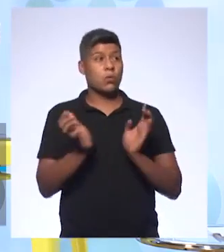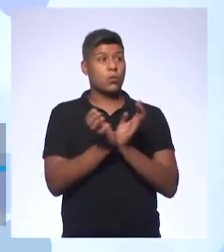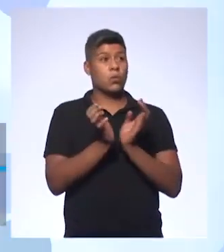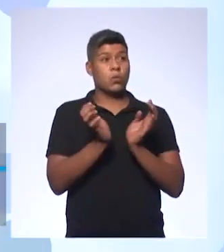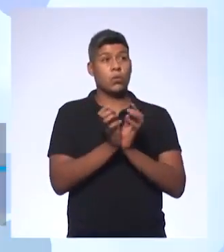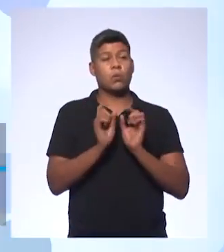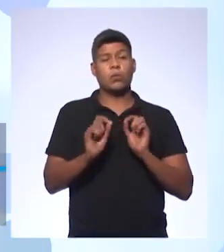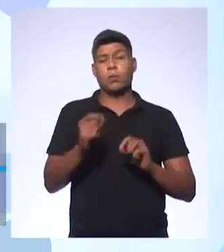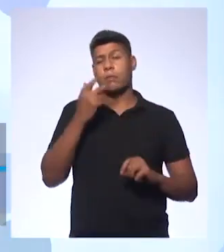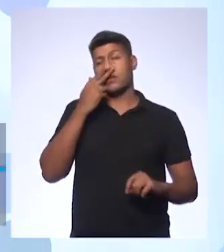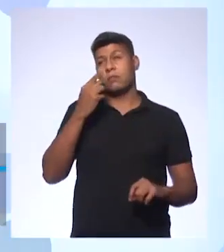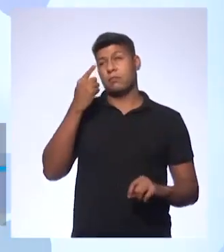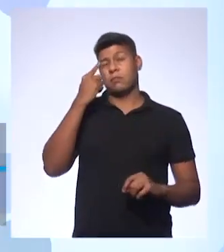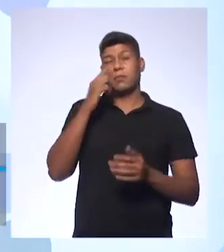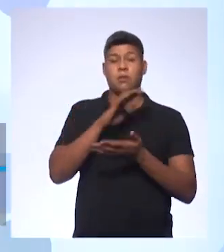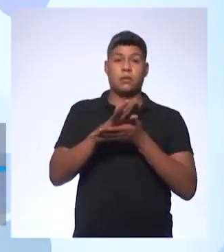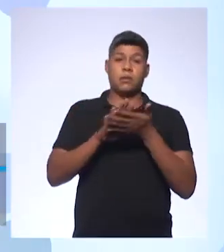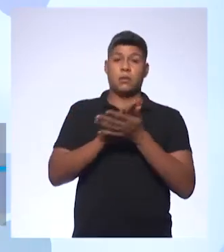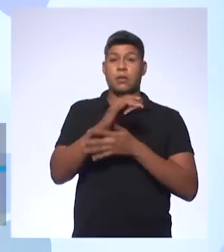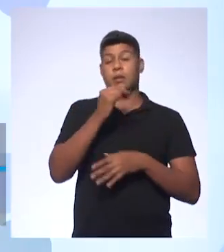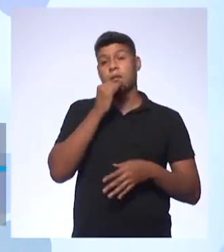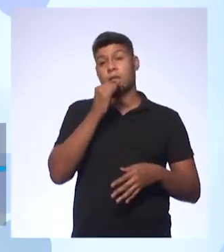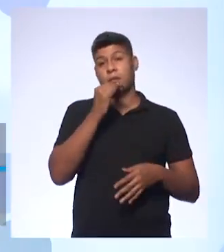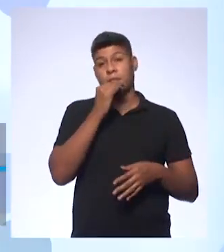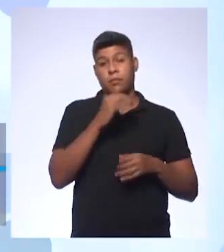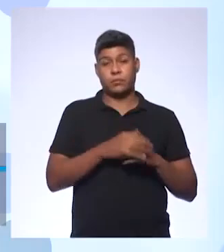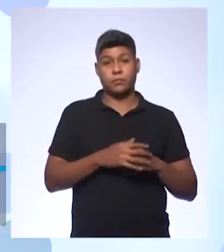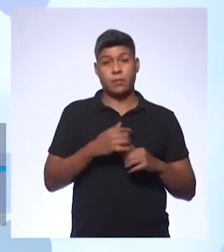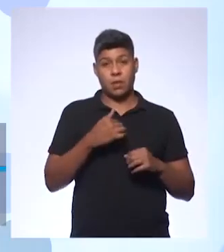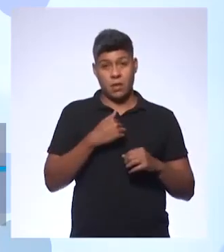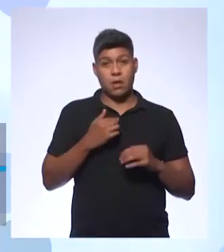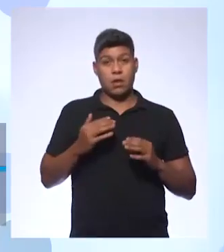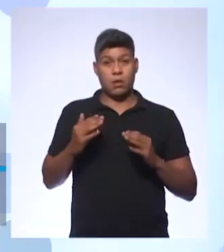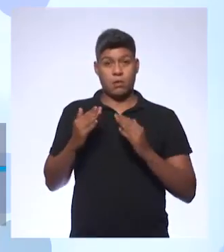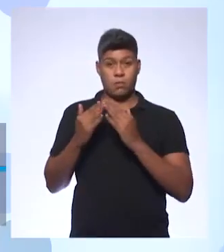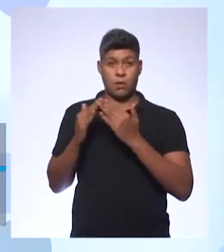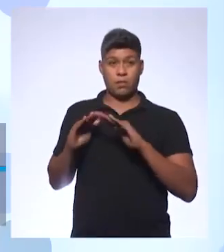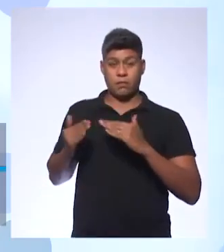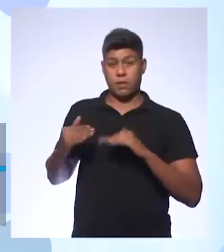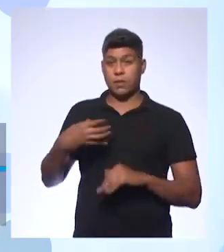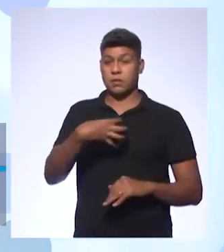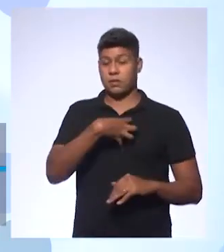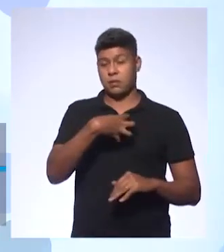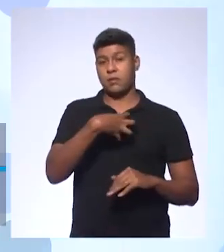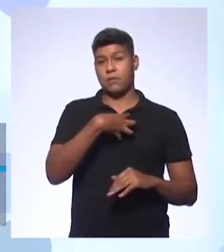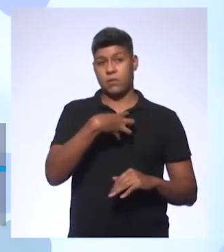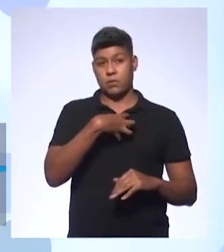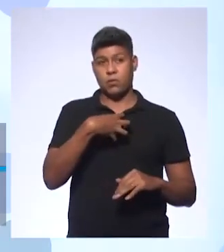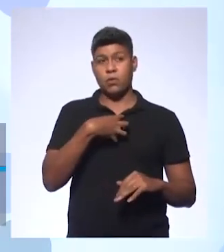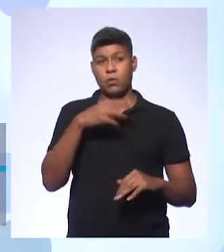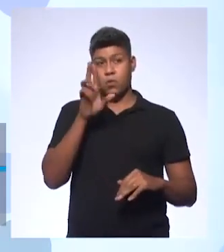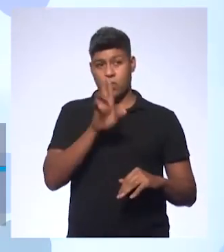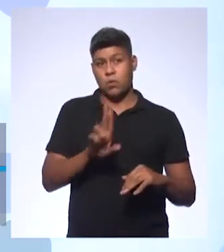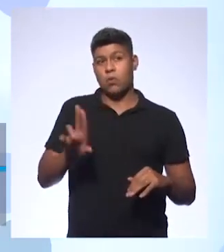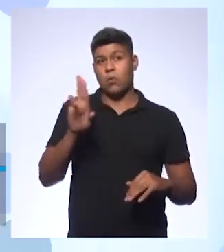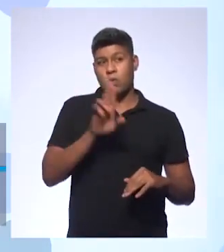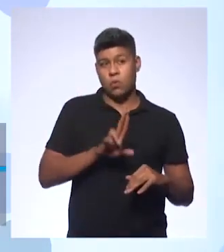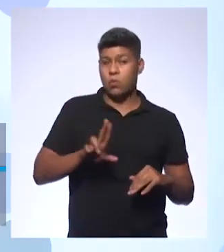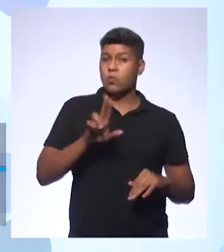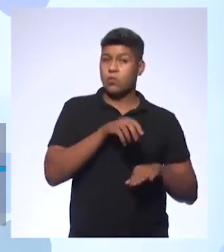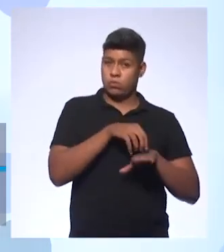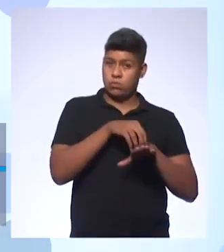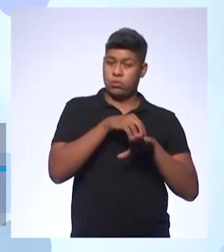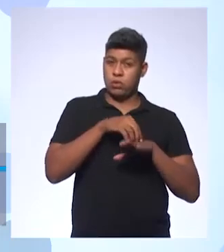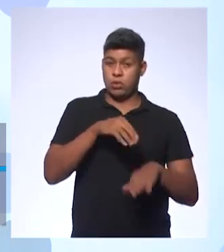assim inimaginável, né? Por exemplo, eu venho da periferia de Salvador e etc. Uso o serviço público, né? E um